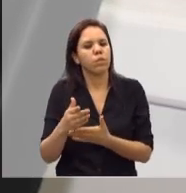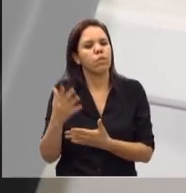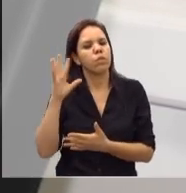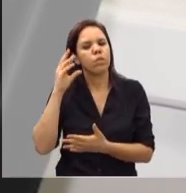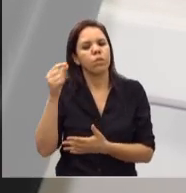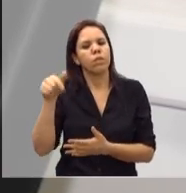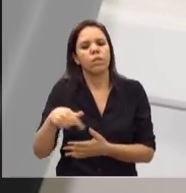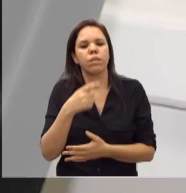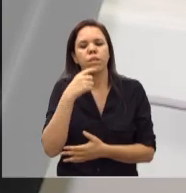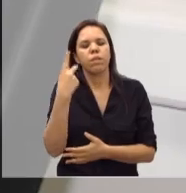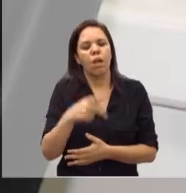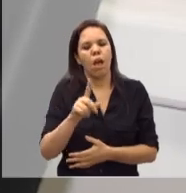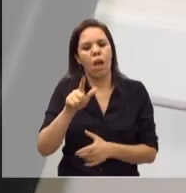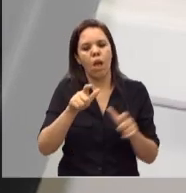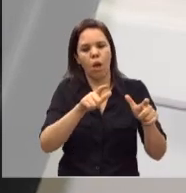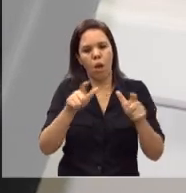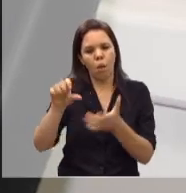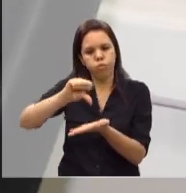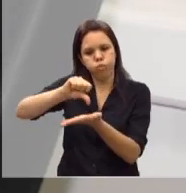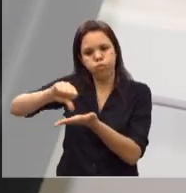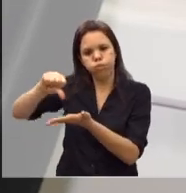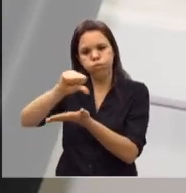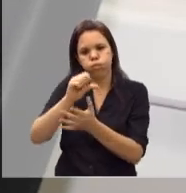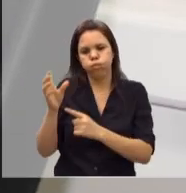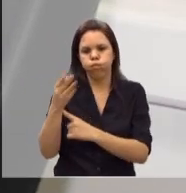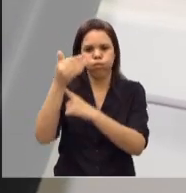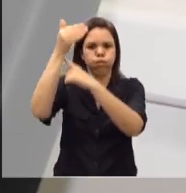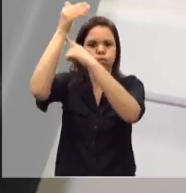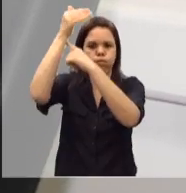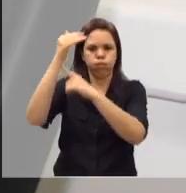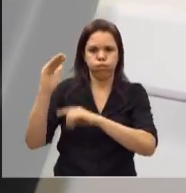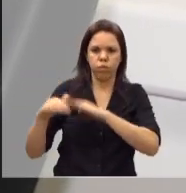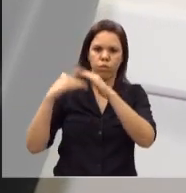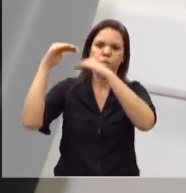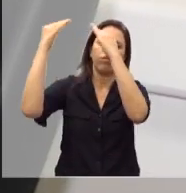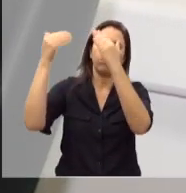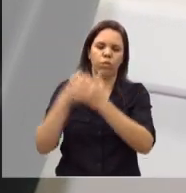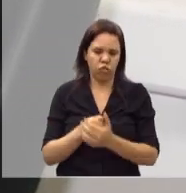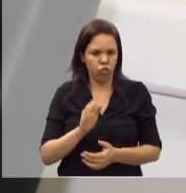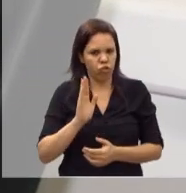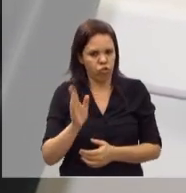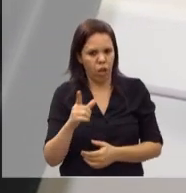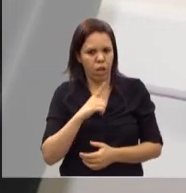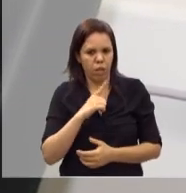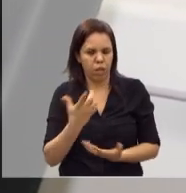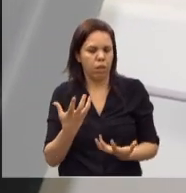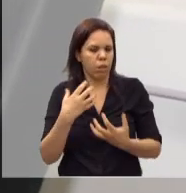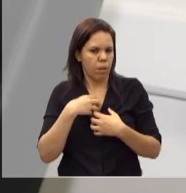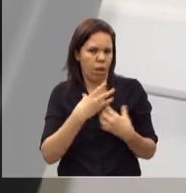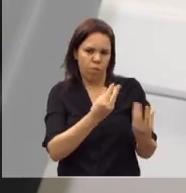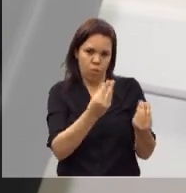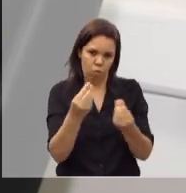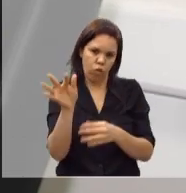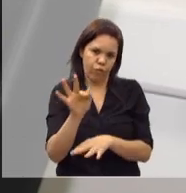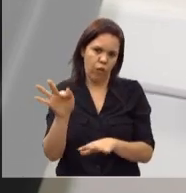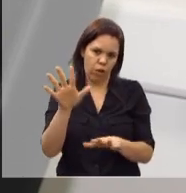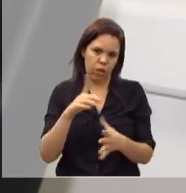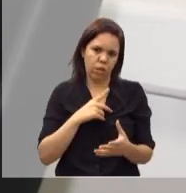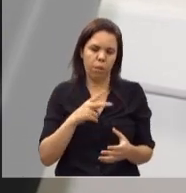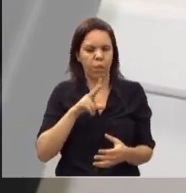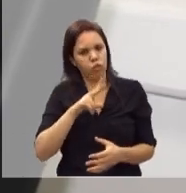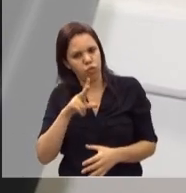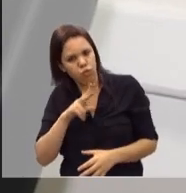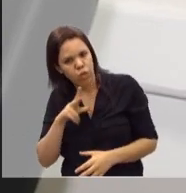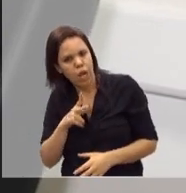porque Campinas é um polo de alta tecnologia, um polo de grande desenvolvimento, já goza aqui de grandes universidades, né? Tanto as particulares